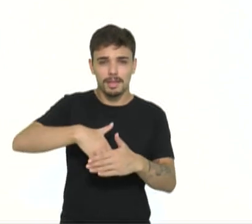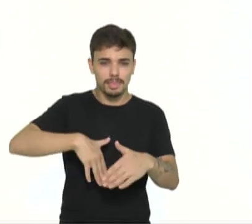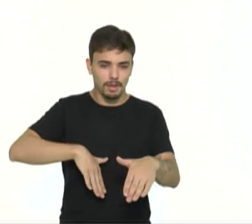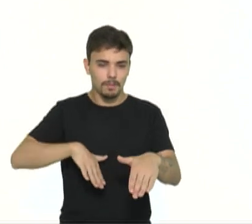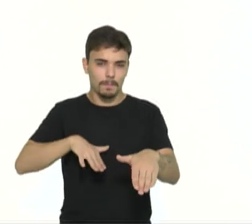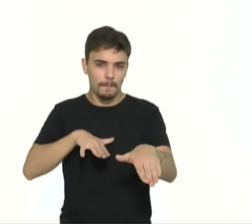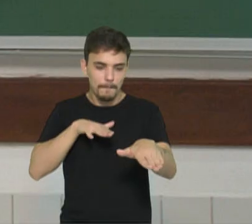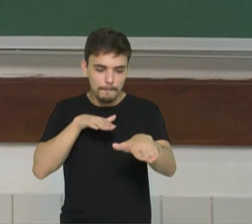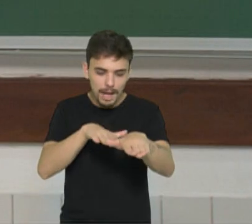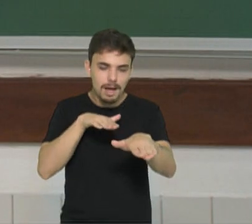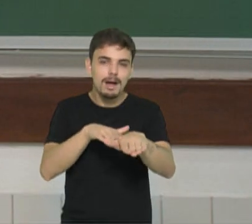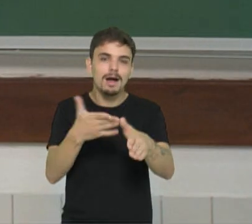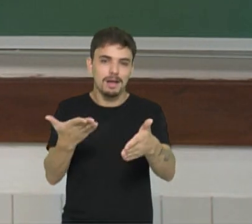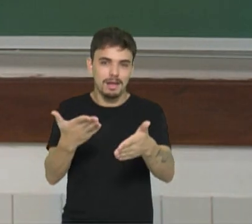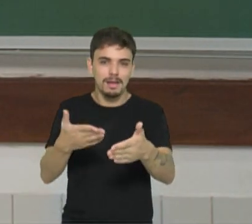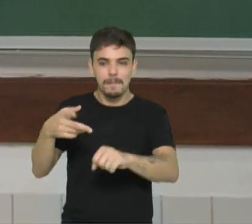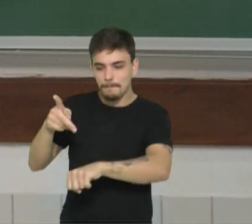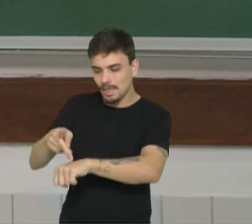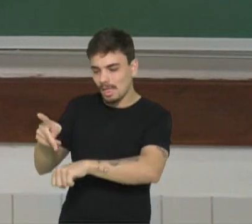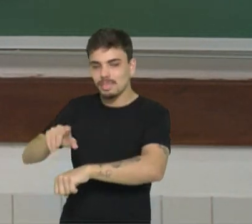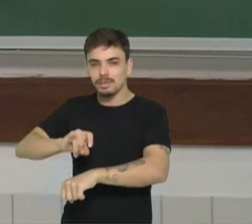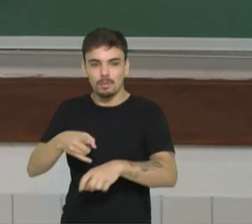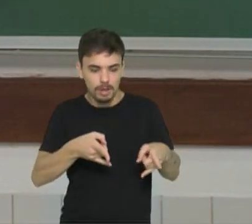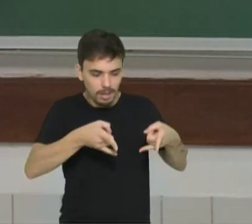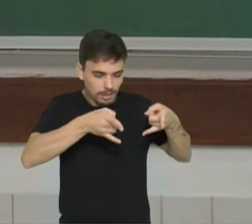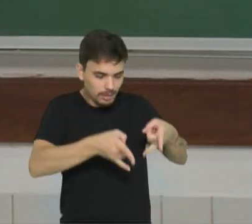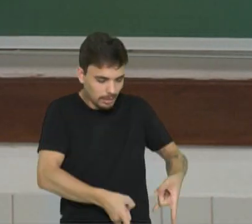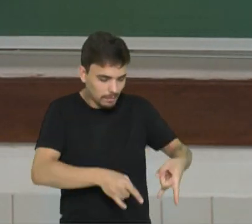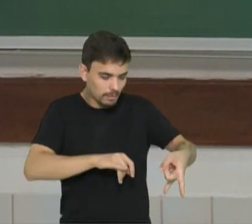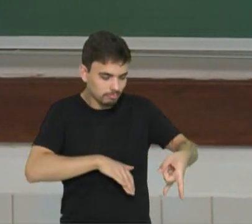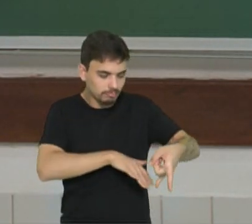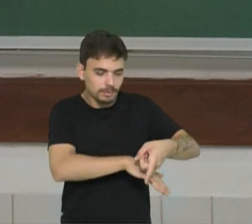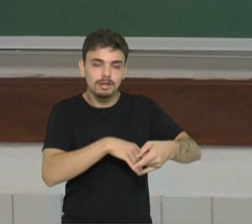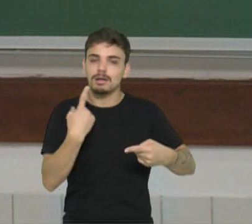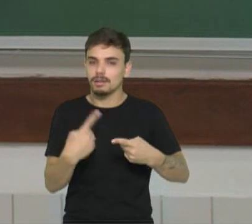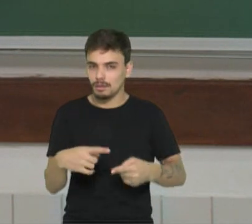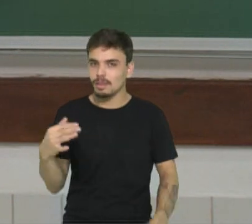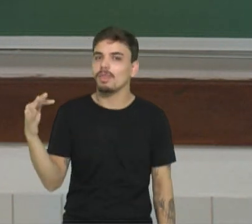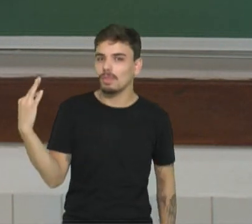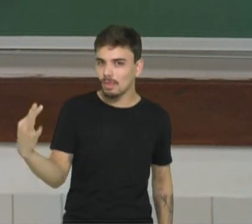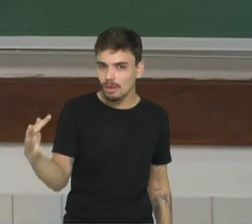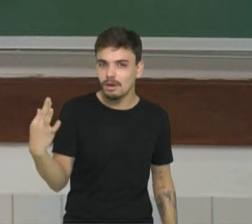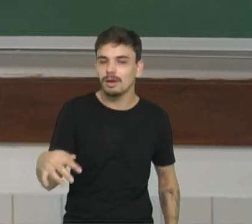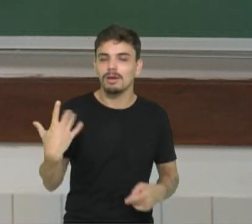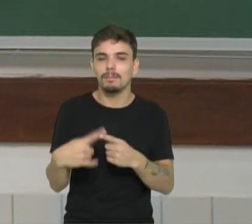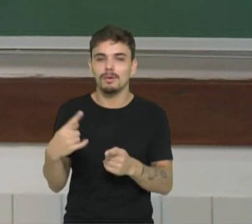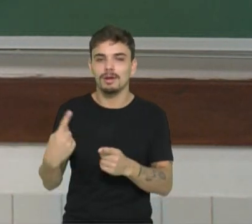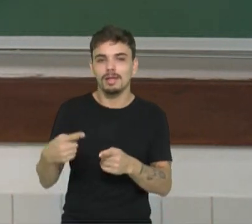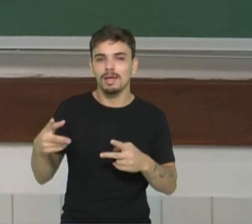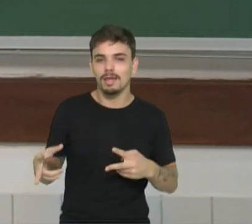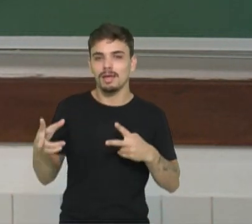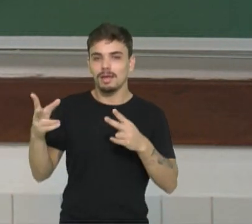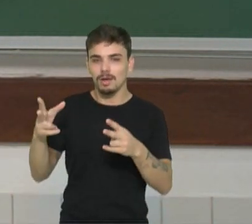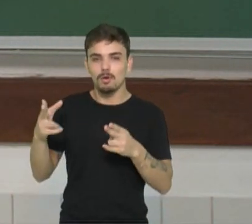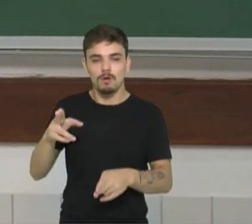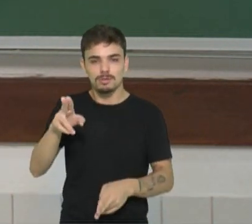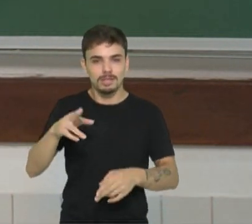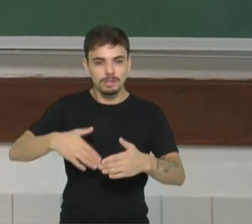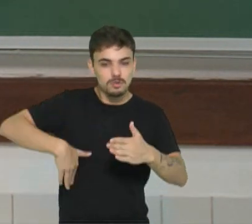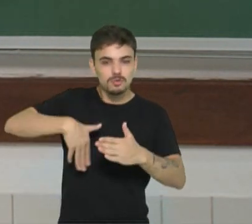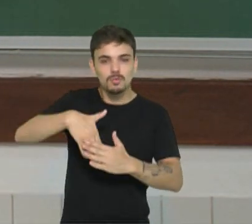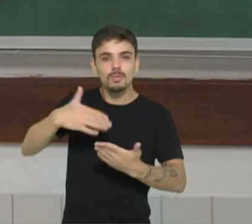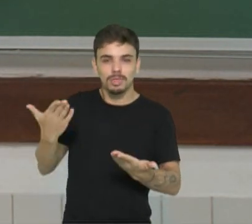numa quina da cama, né, num cantinho lá, e como dói? Por quê? Porque a mesma força que você chutou sem querer, né,